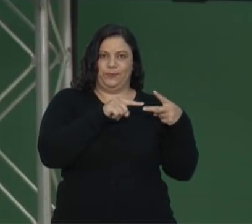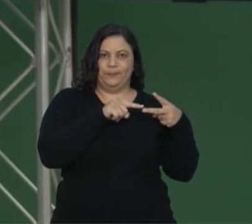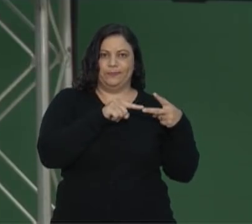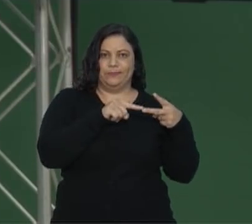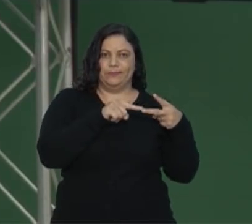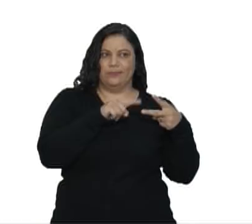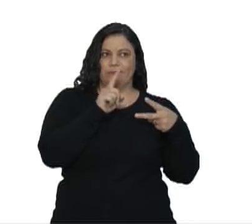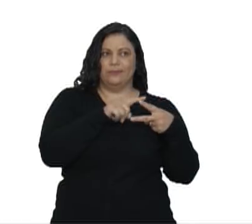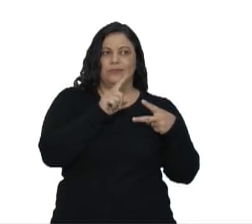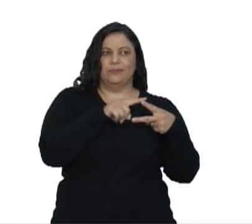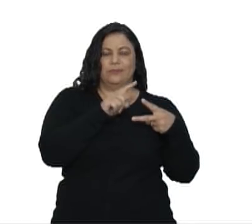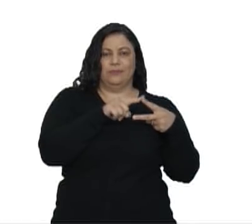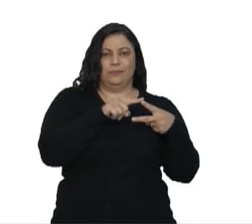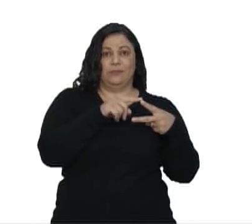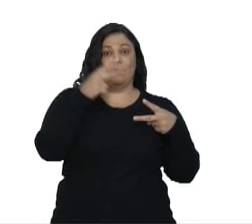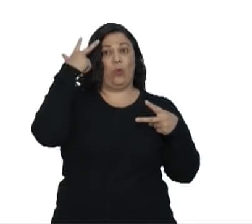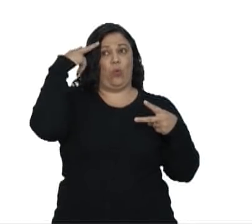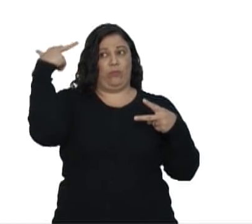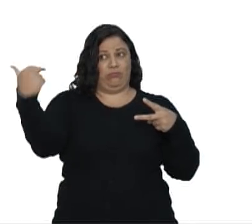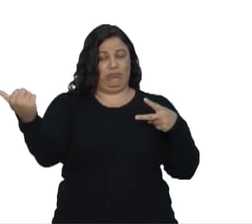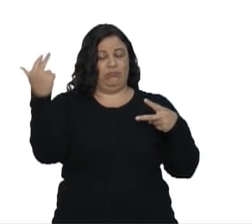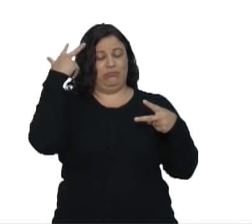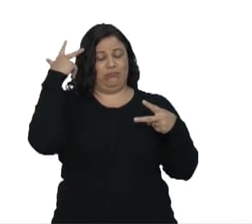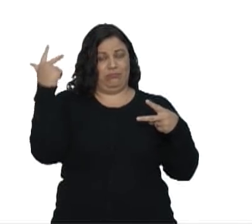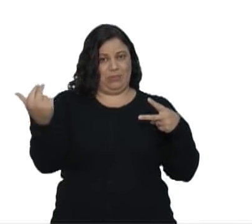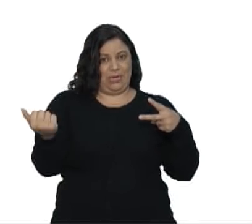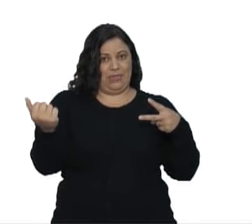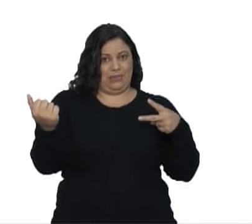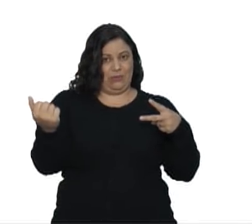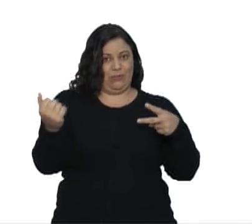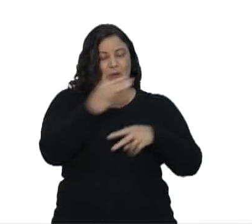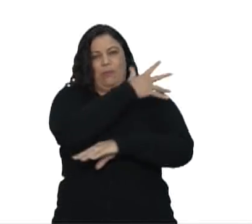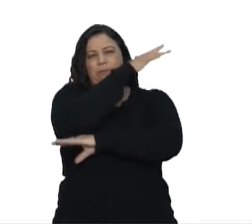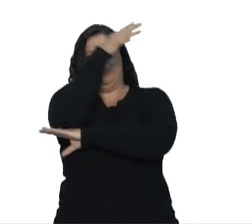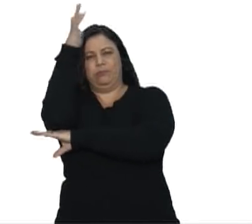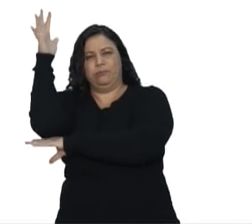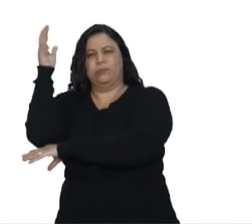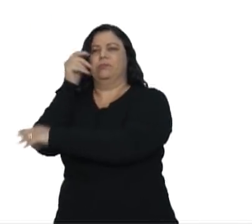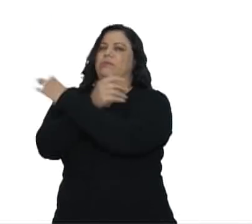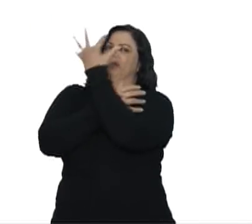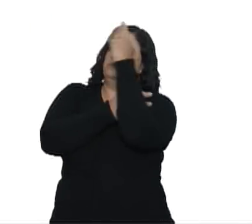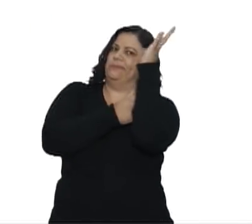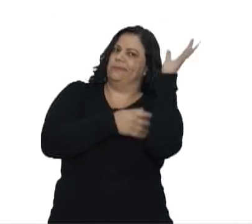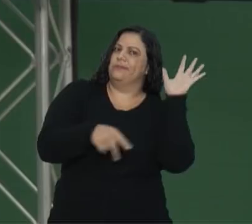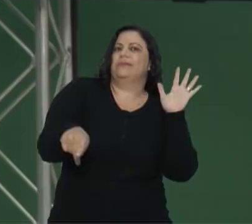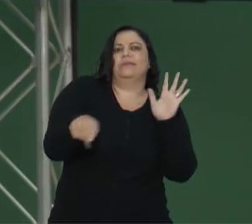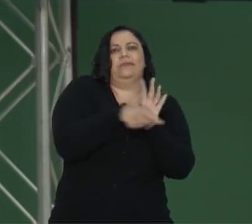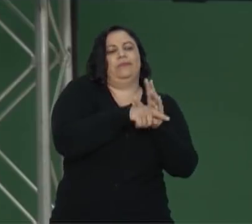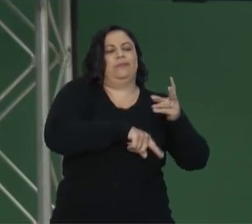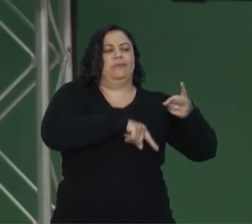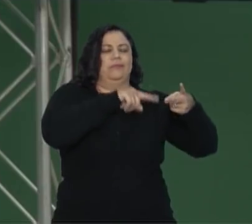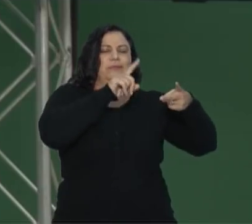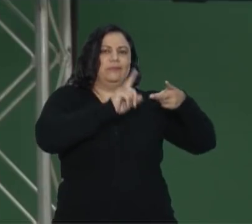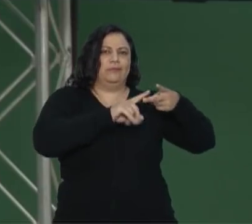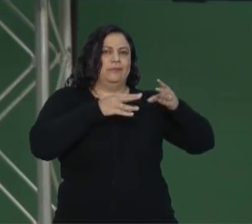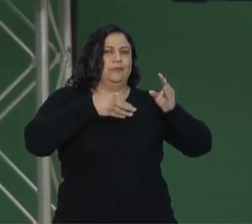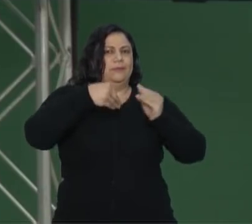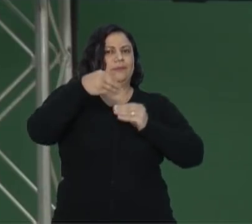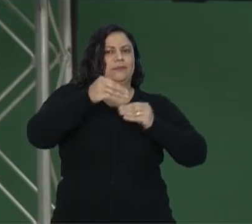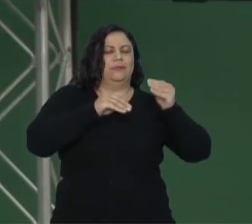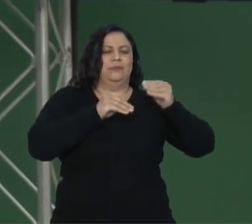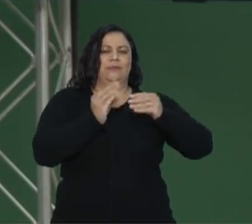materiais, aqueles de origem natural e aqueles de origem sintética. Natural é aquele